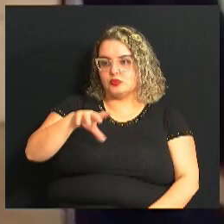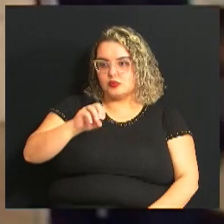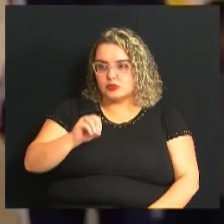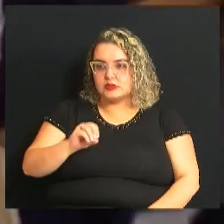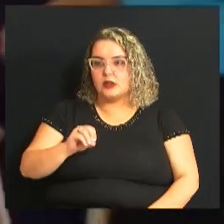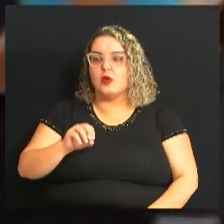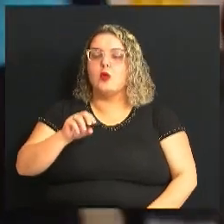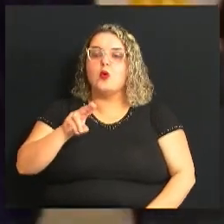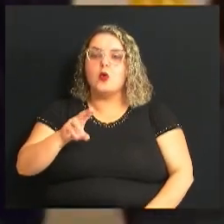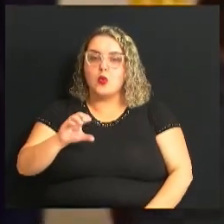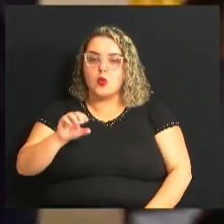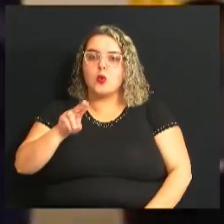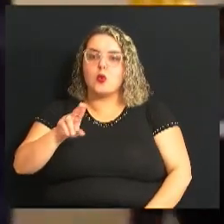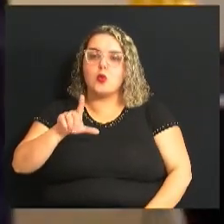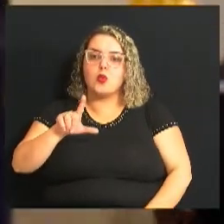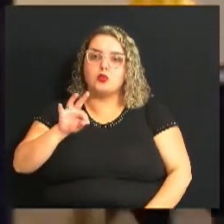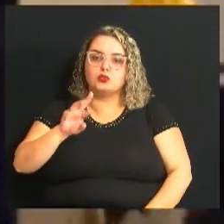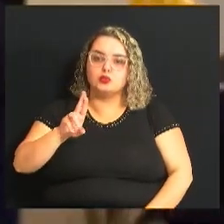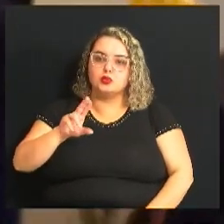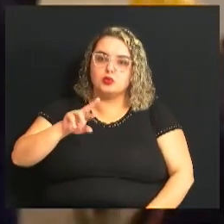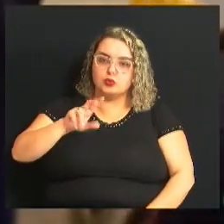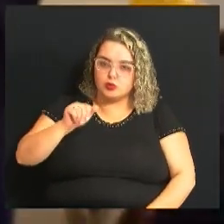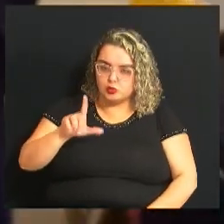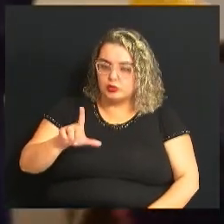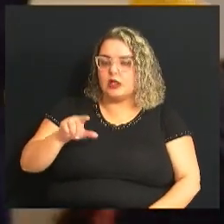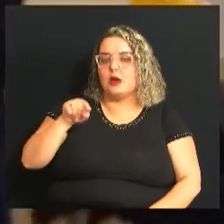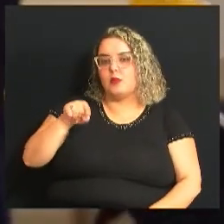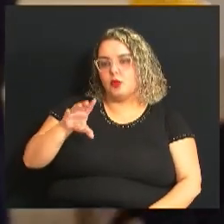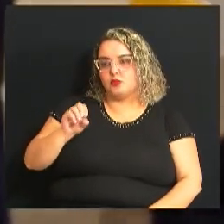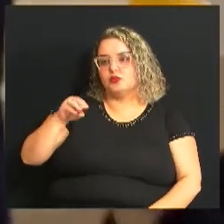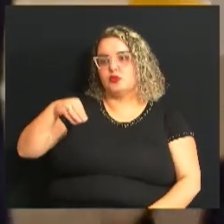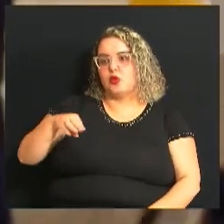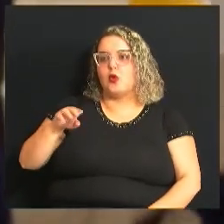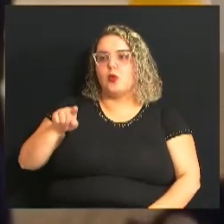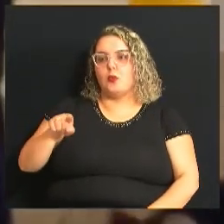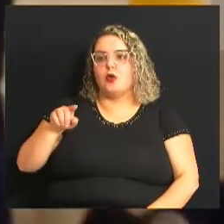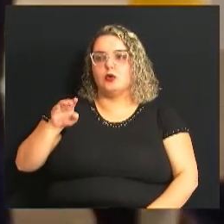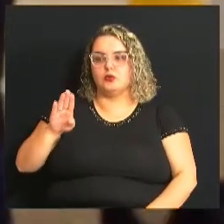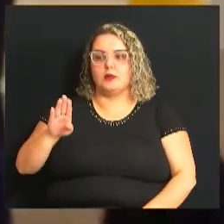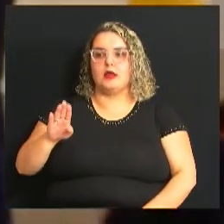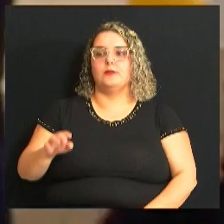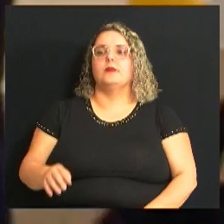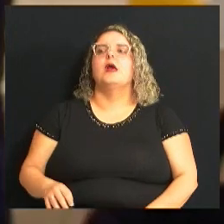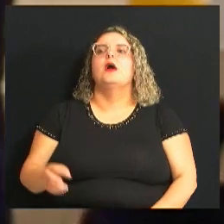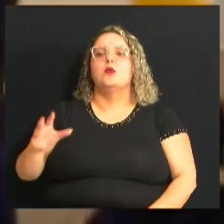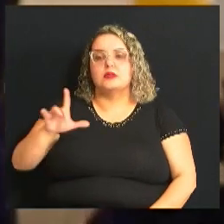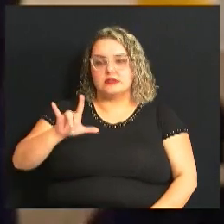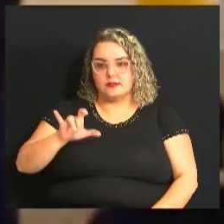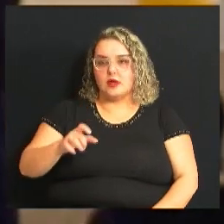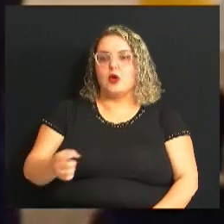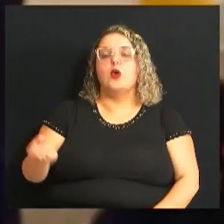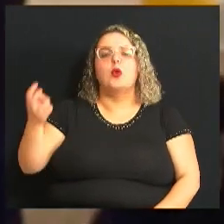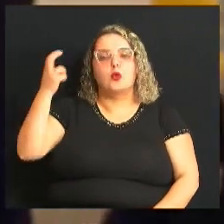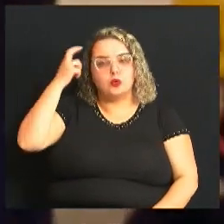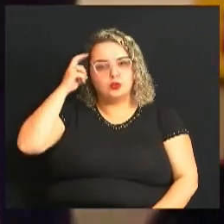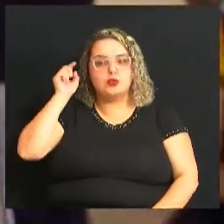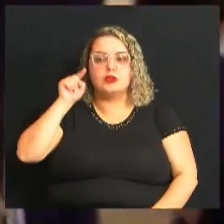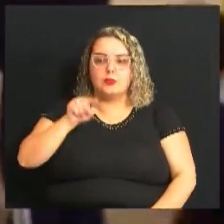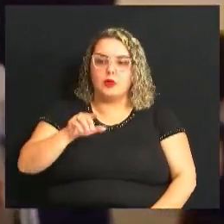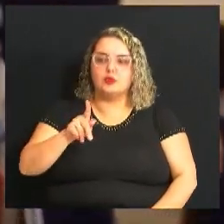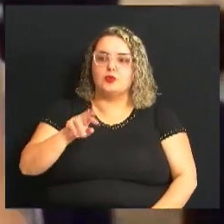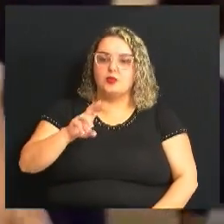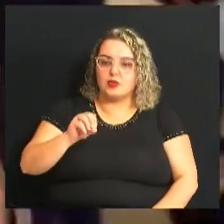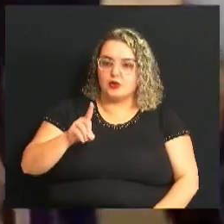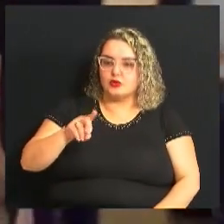produçãocultural.com.br, ou as nossas redes sociais também, no Instagram, cultura.produção. Boa, valeu, obrigado, Muito obrigado,